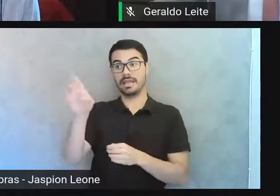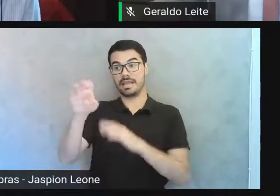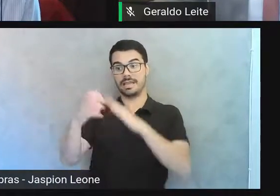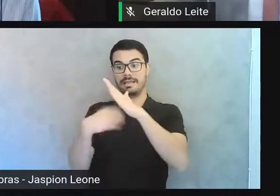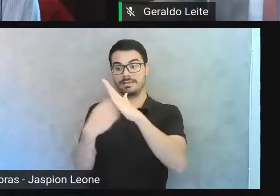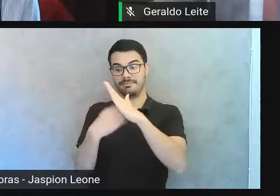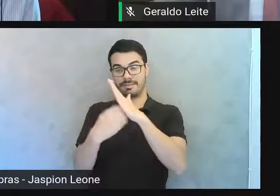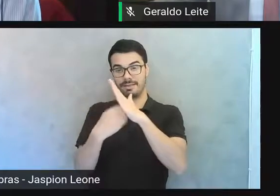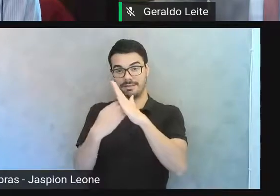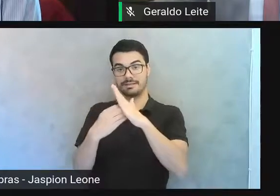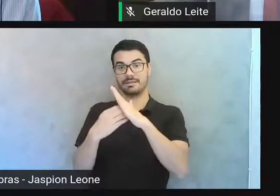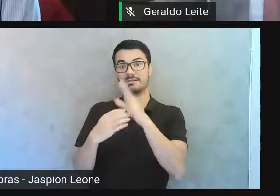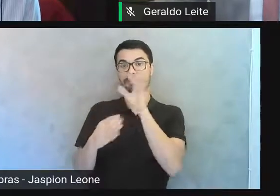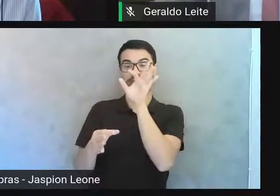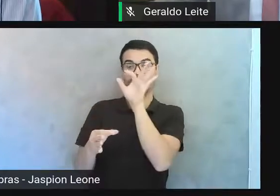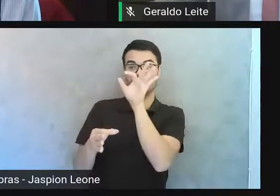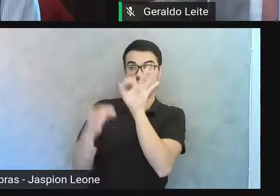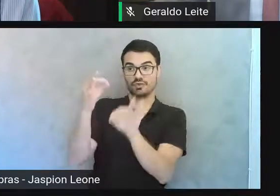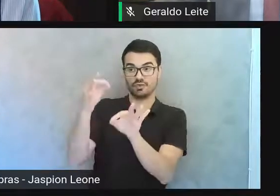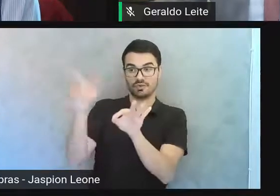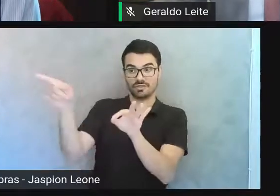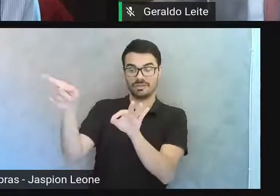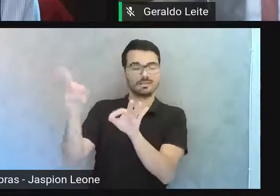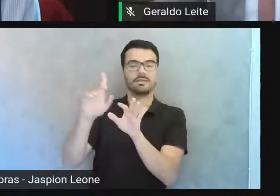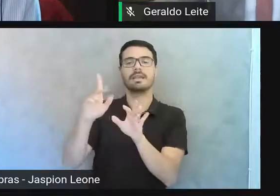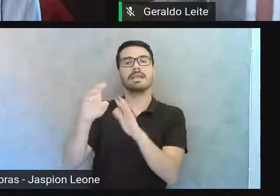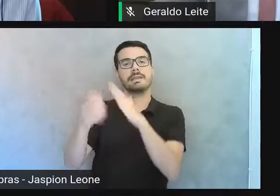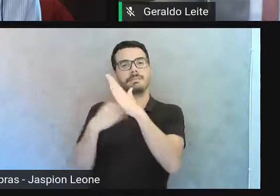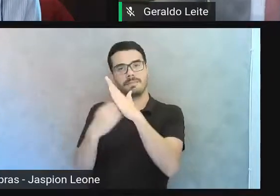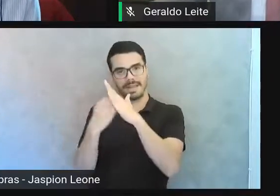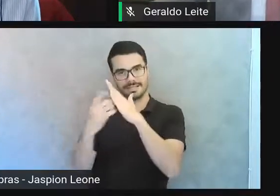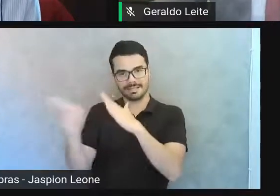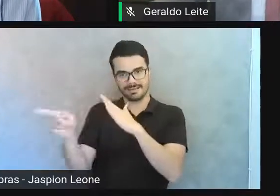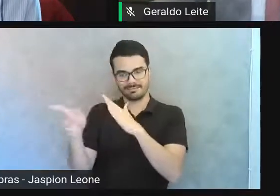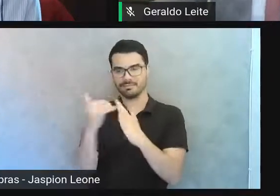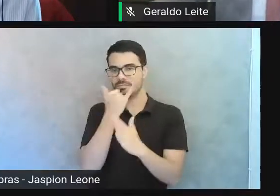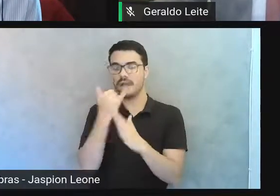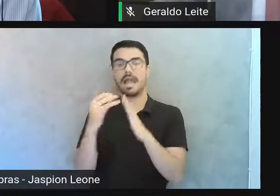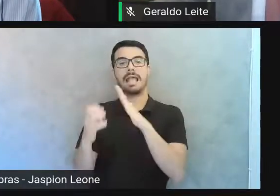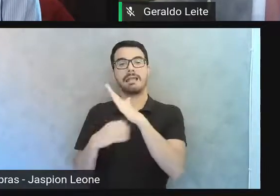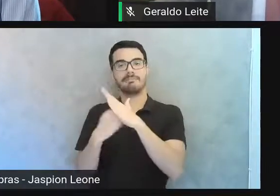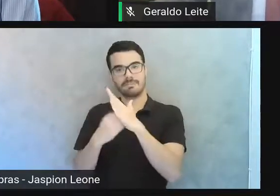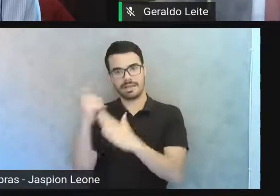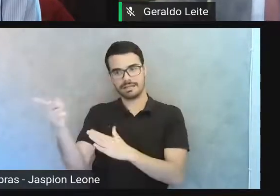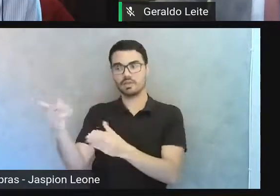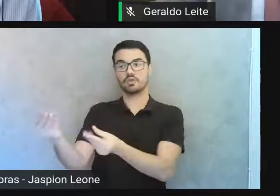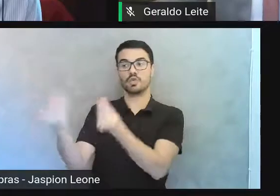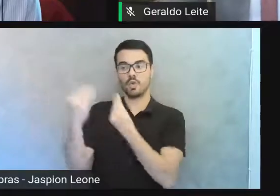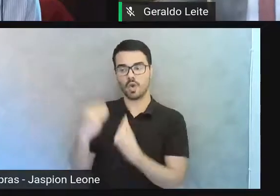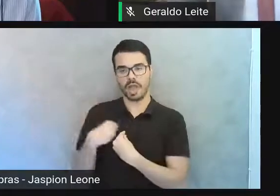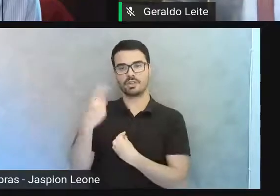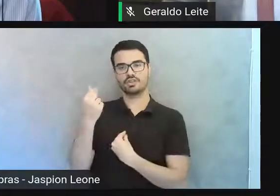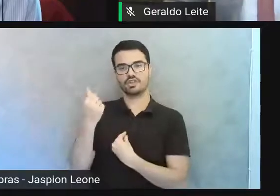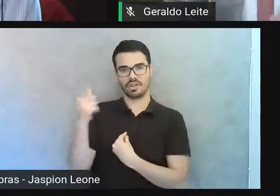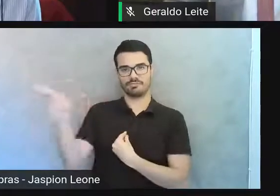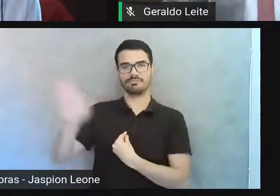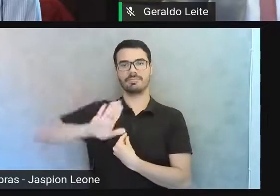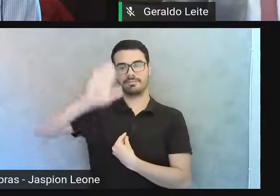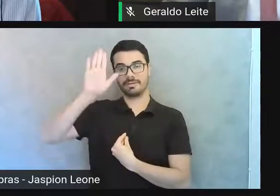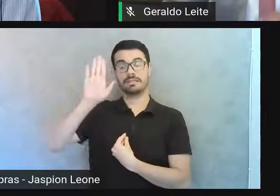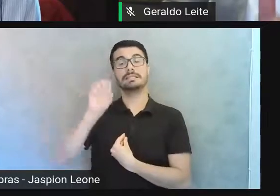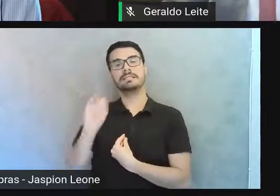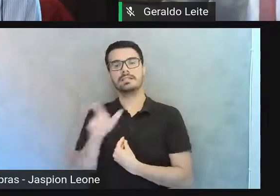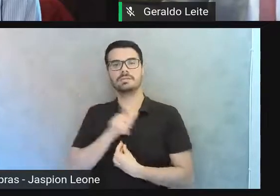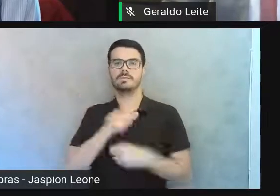um limite muito baixo de doações, né? Se a gente tiver um sistema em que